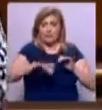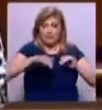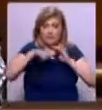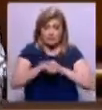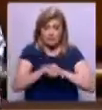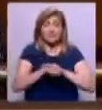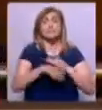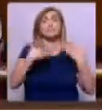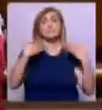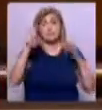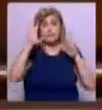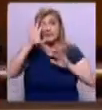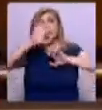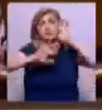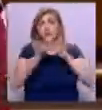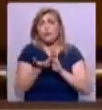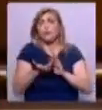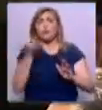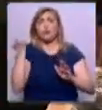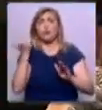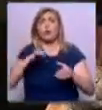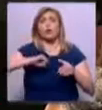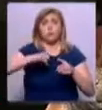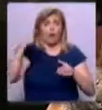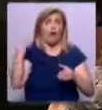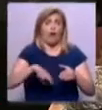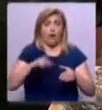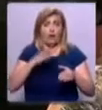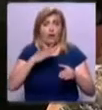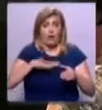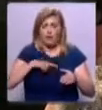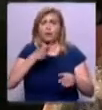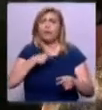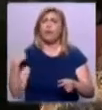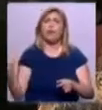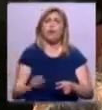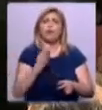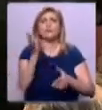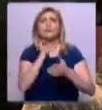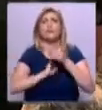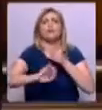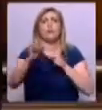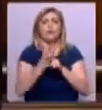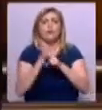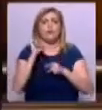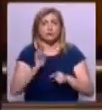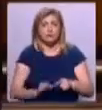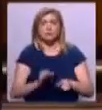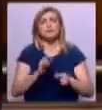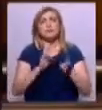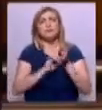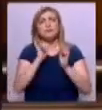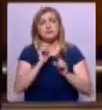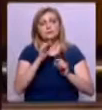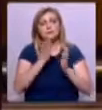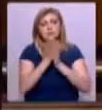preciso escalar para fora do buraco que ainda existe. Queremos ser nós a devolver com o ritmo